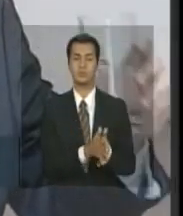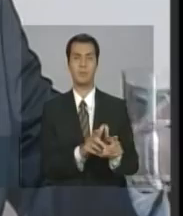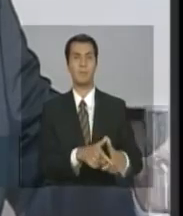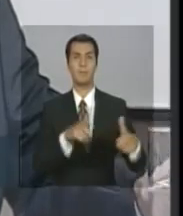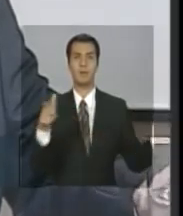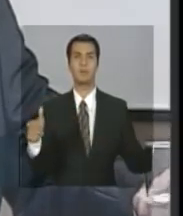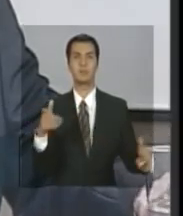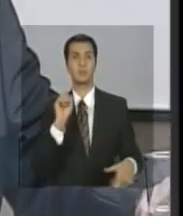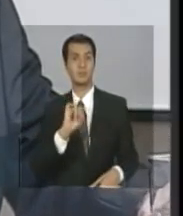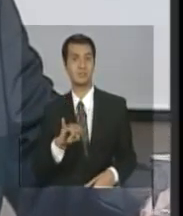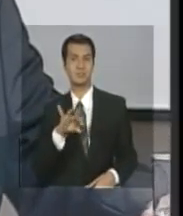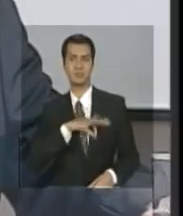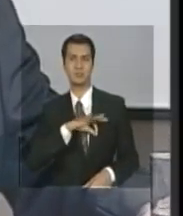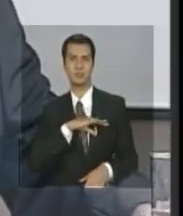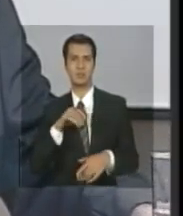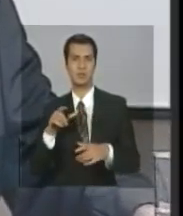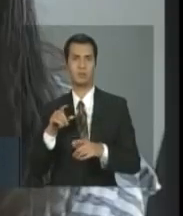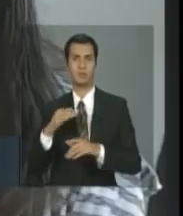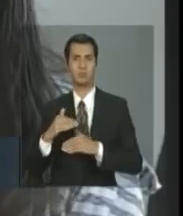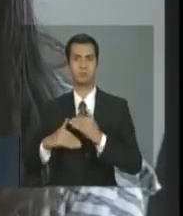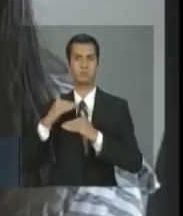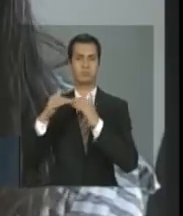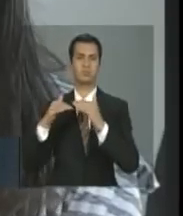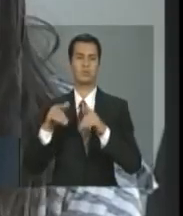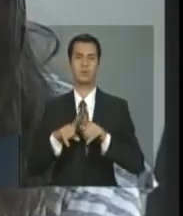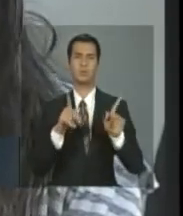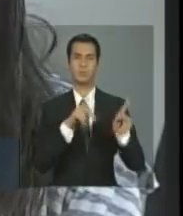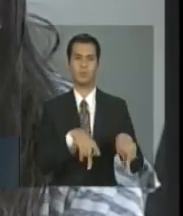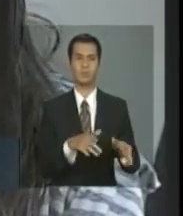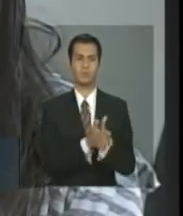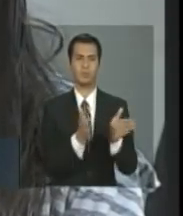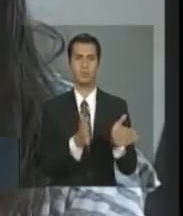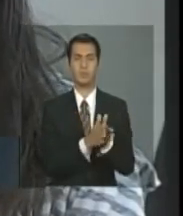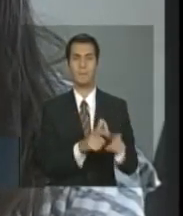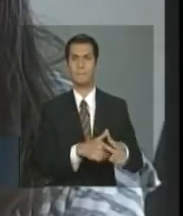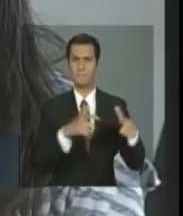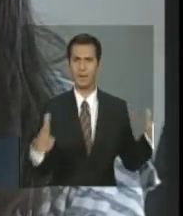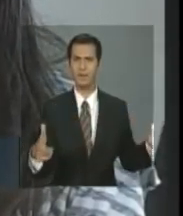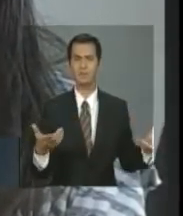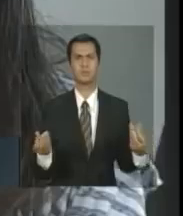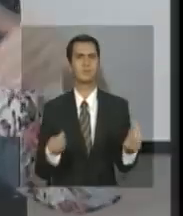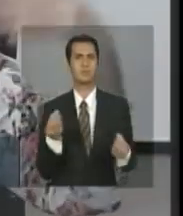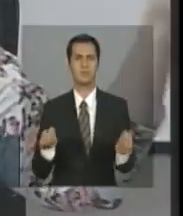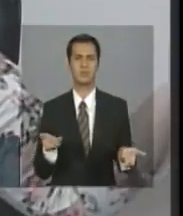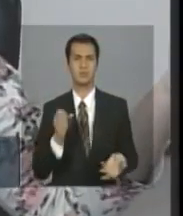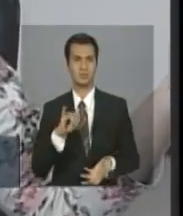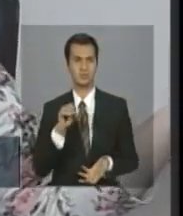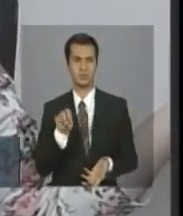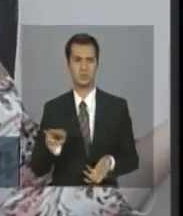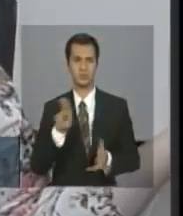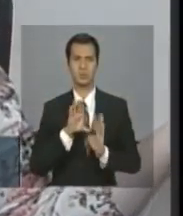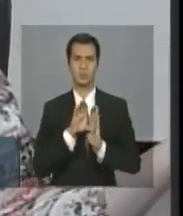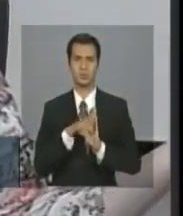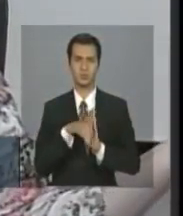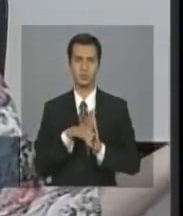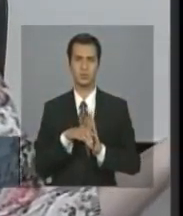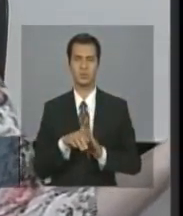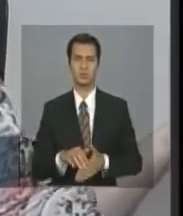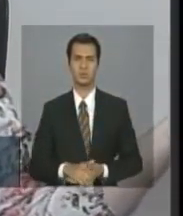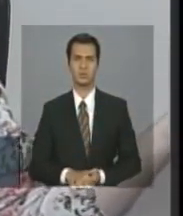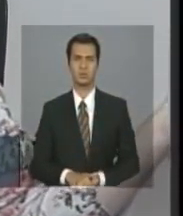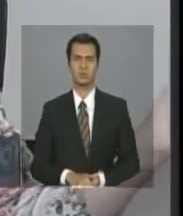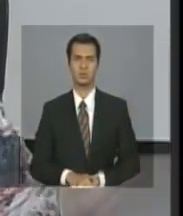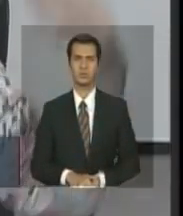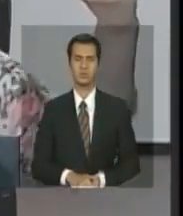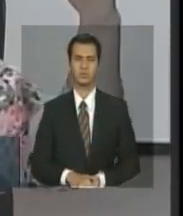gente aumentar o salário mínimo, mais a população vai ficar pobre. Se você usar o conceito do salário mínimo... Se o salário mínimo for